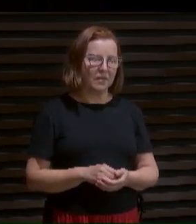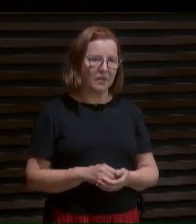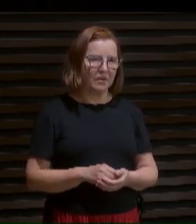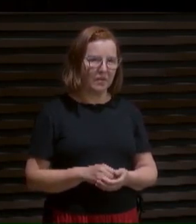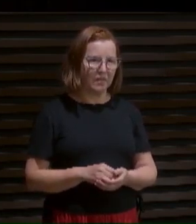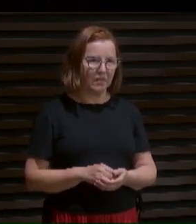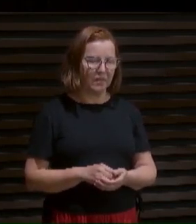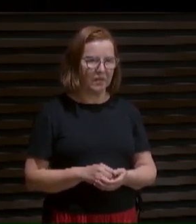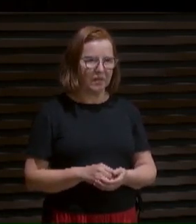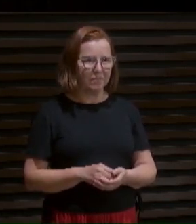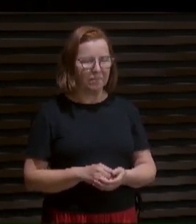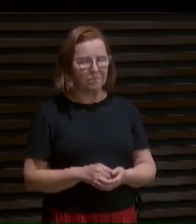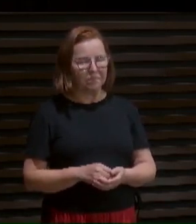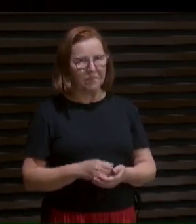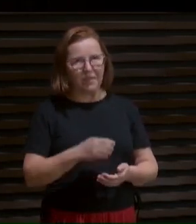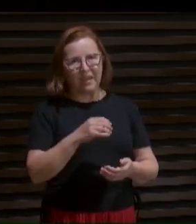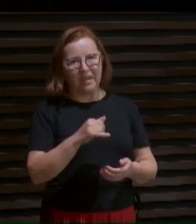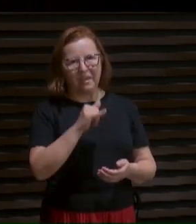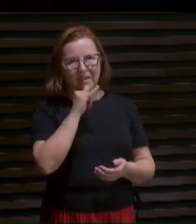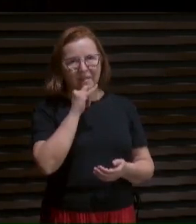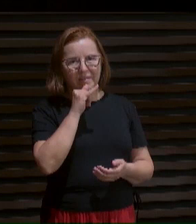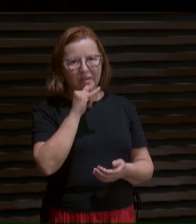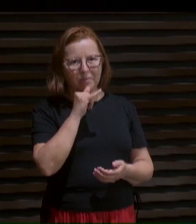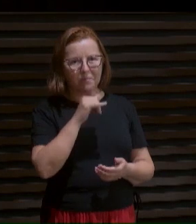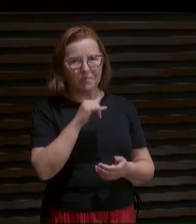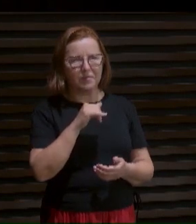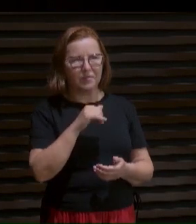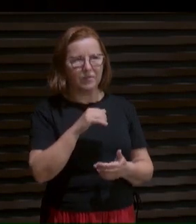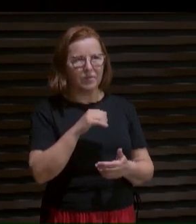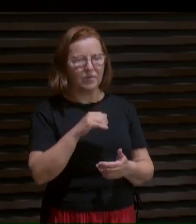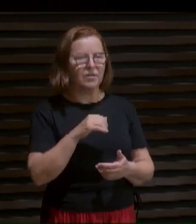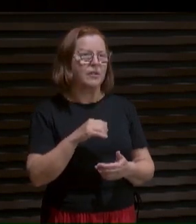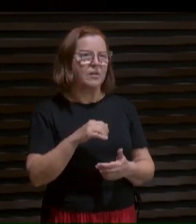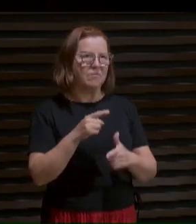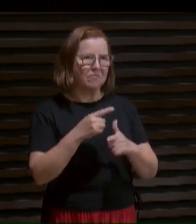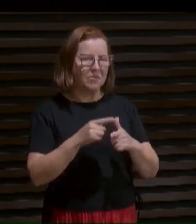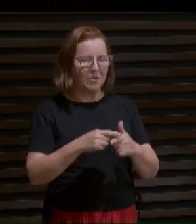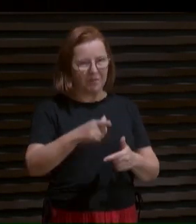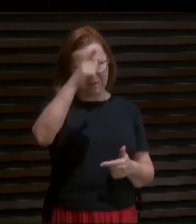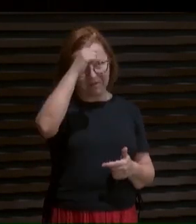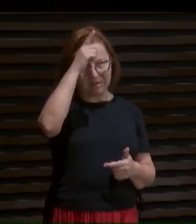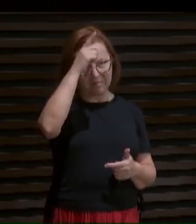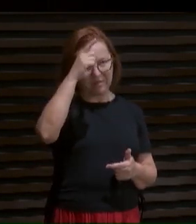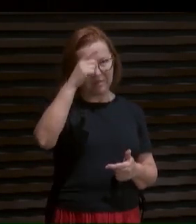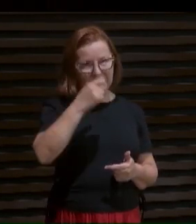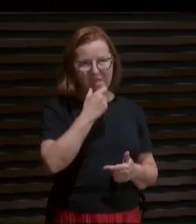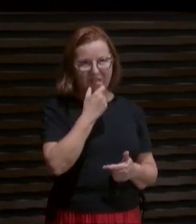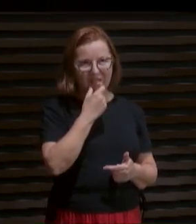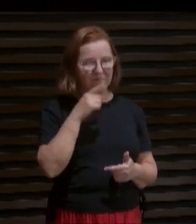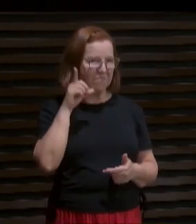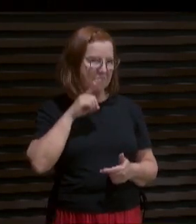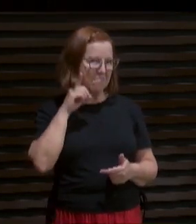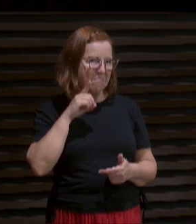conflito. Alemanha, Inglaterra, Estados Unidos. O Brasil deu um